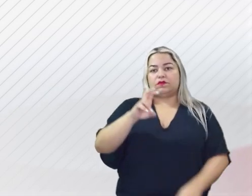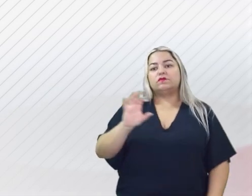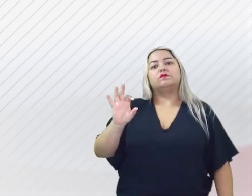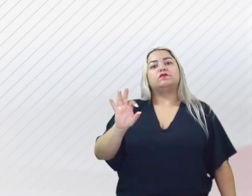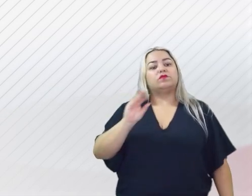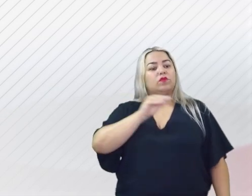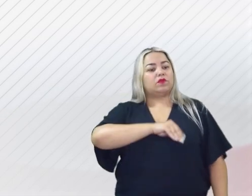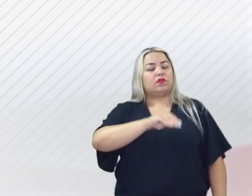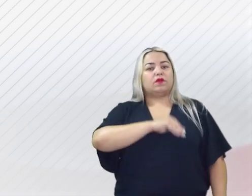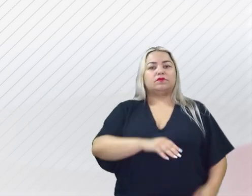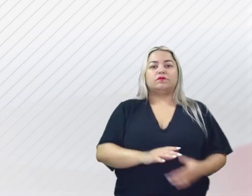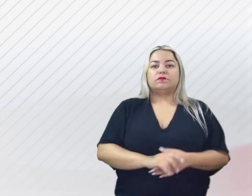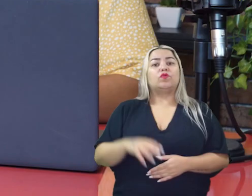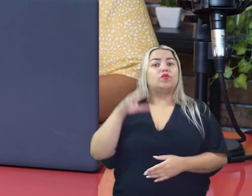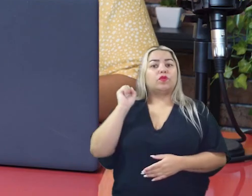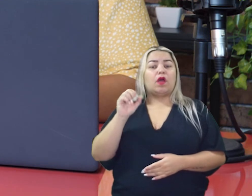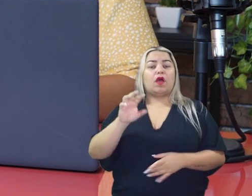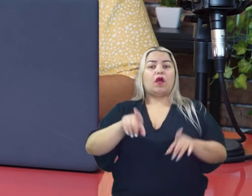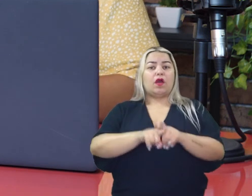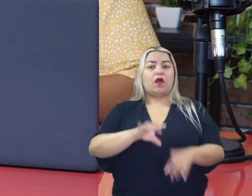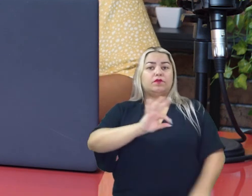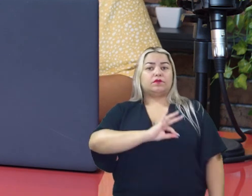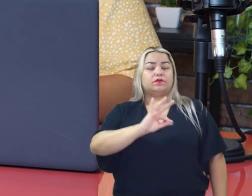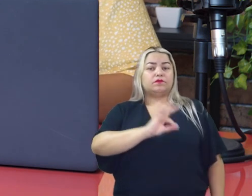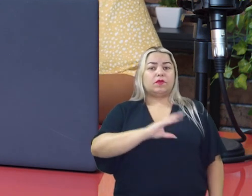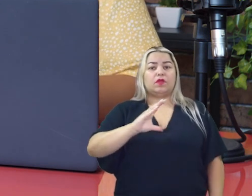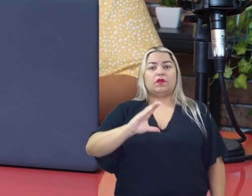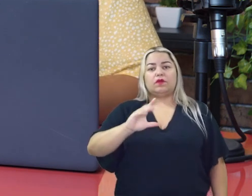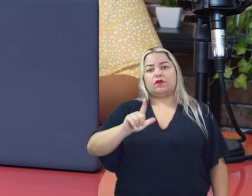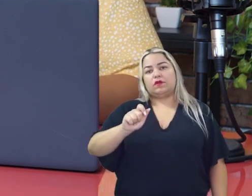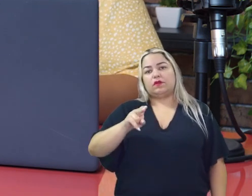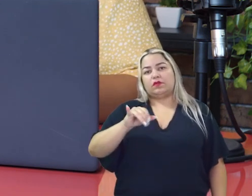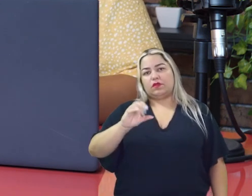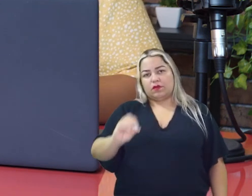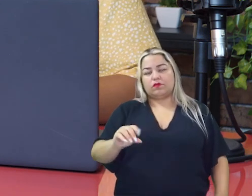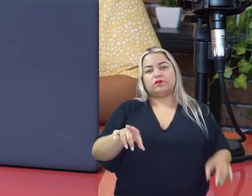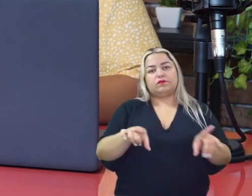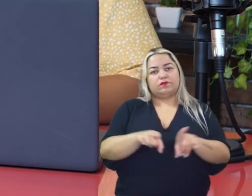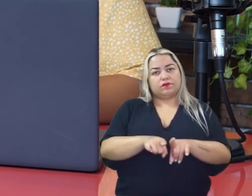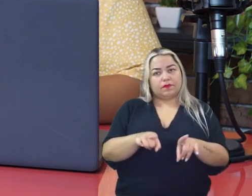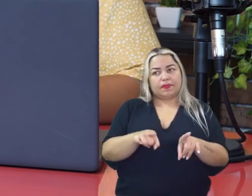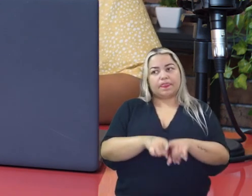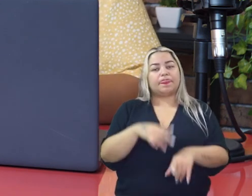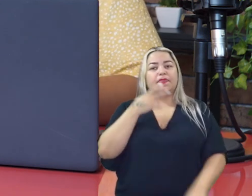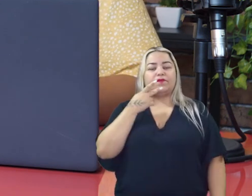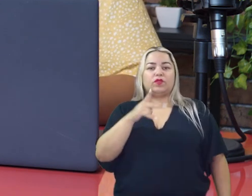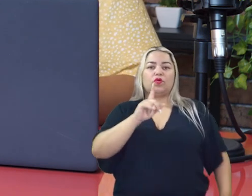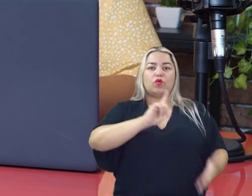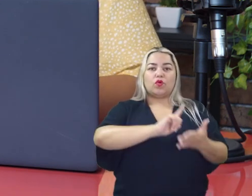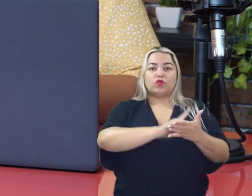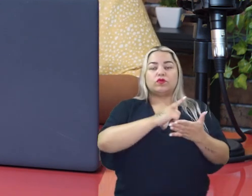de 5 salários mínimos. O ouvidor das polícias de São Paulo, Cláudio Aparecido da Silva,